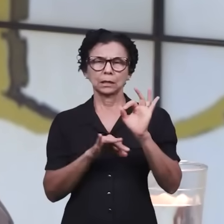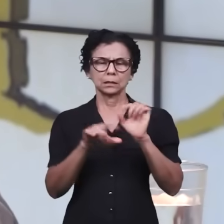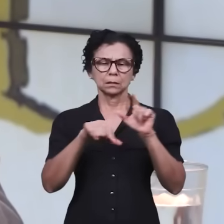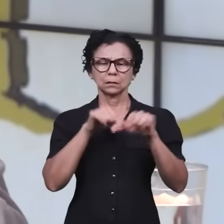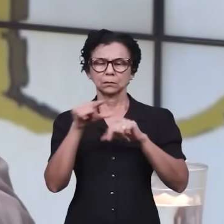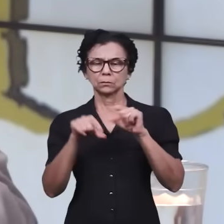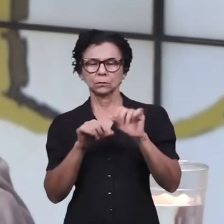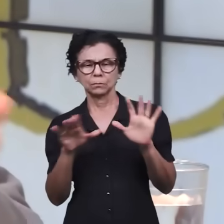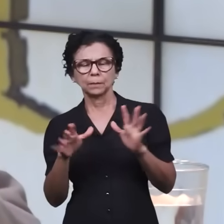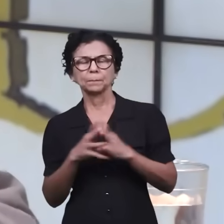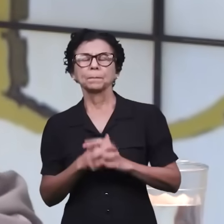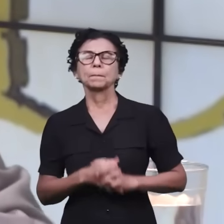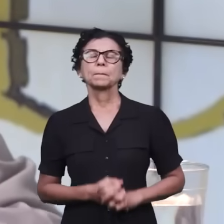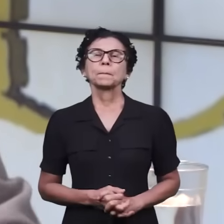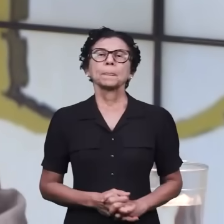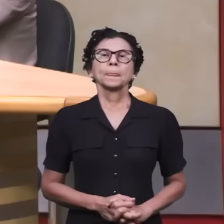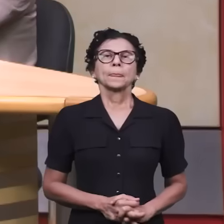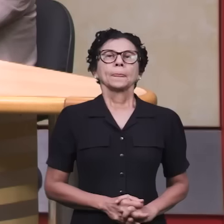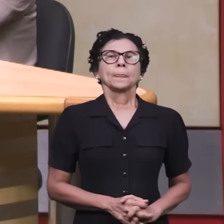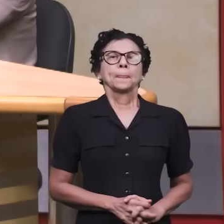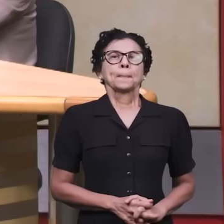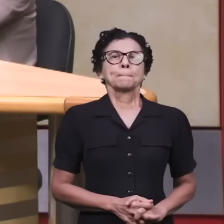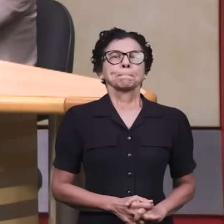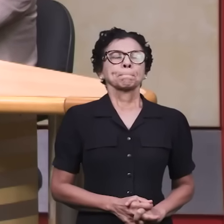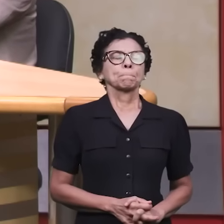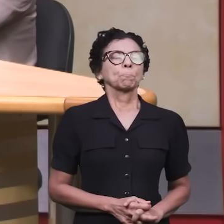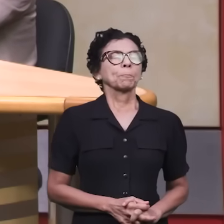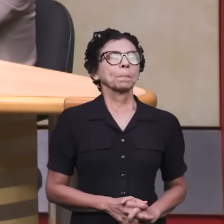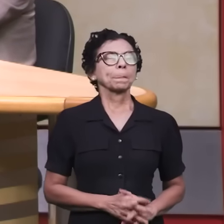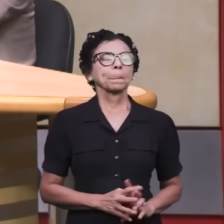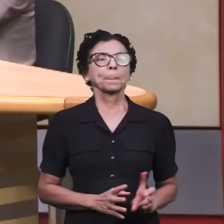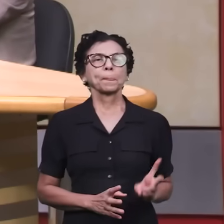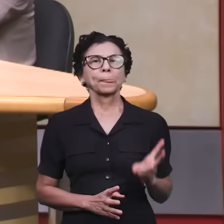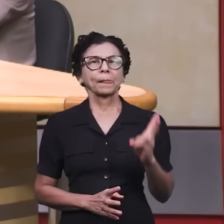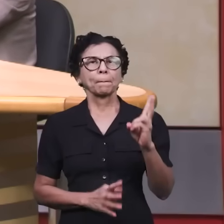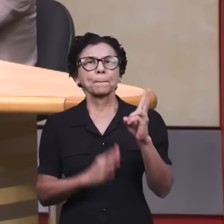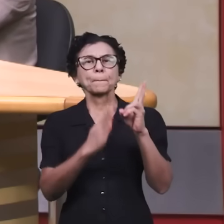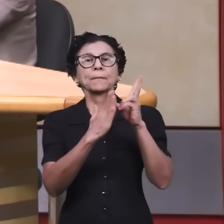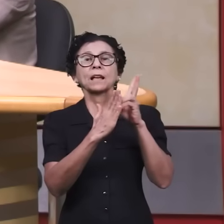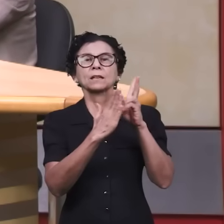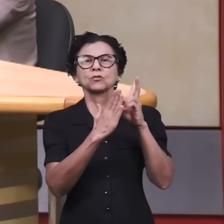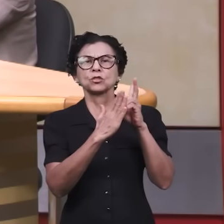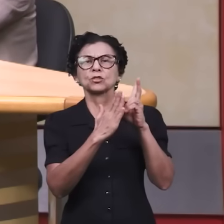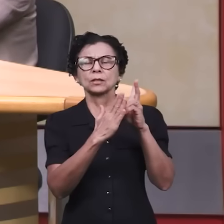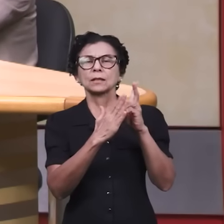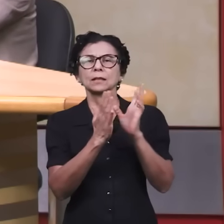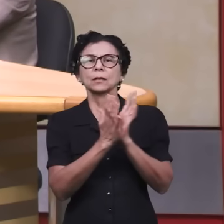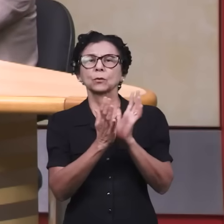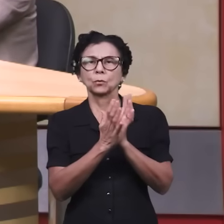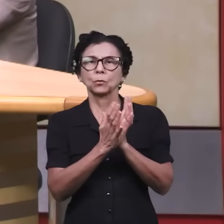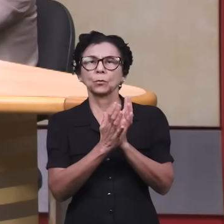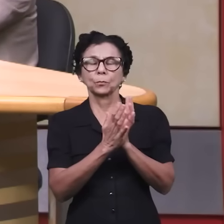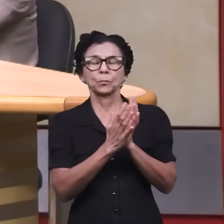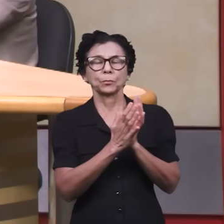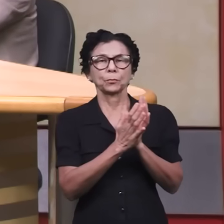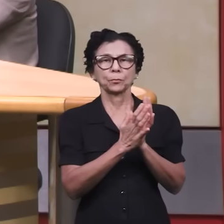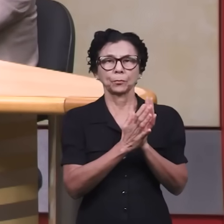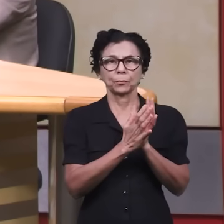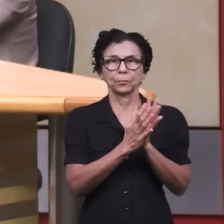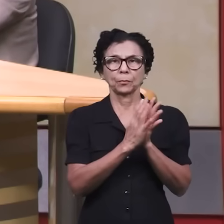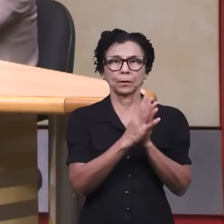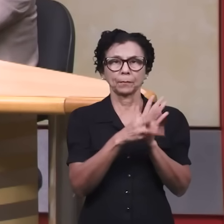né? Seleciona, às vezes acontece. Há grupos também indígenas ali nessa região também. A